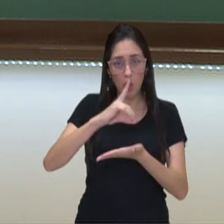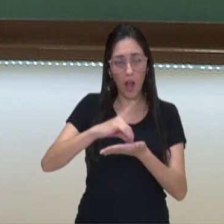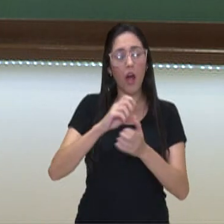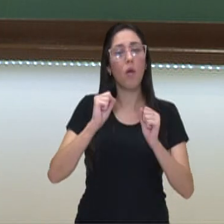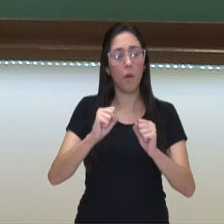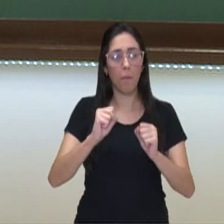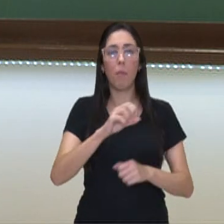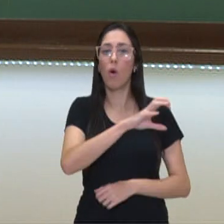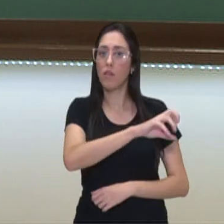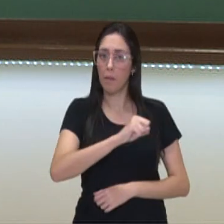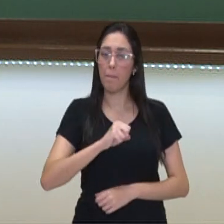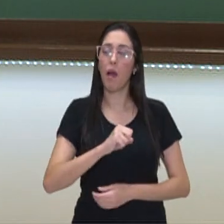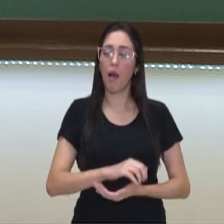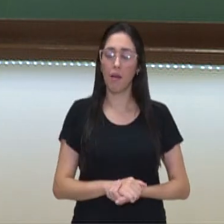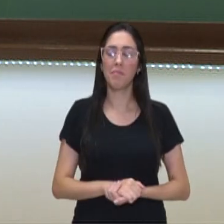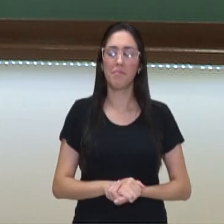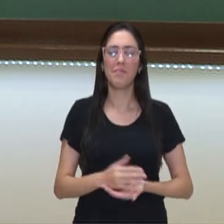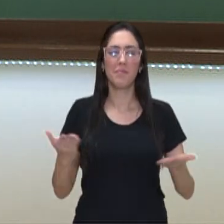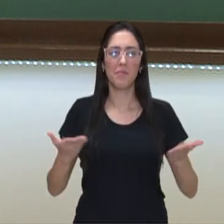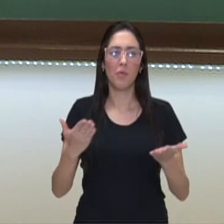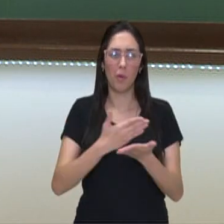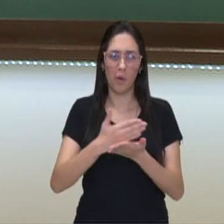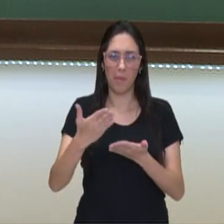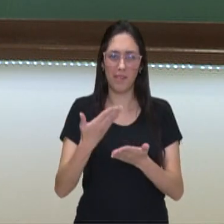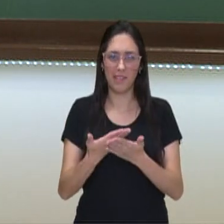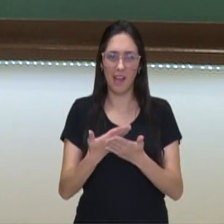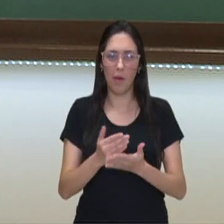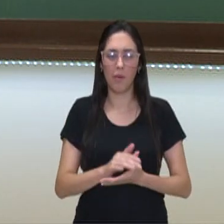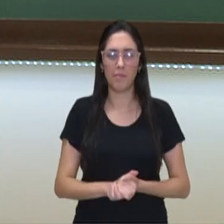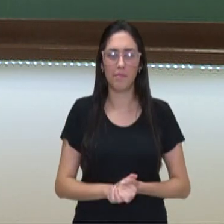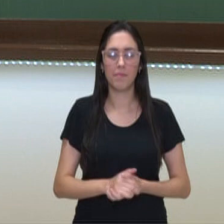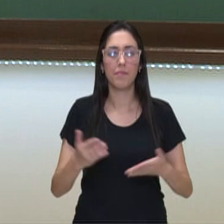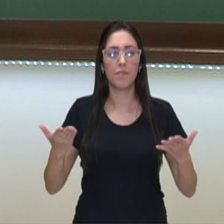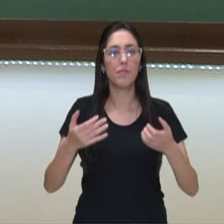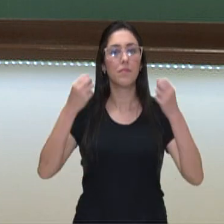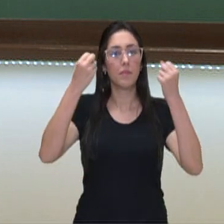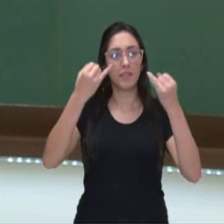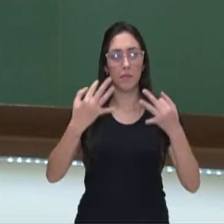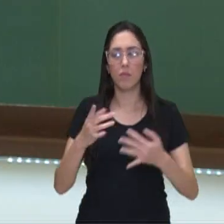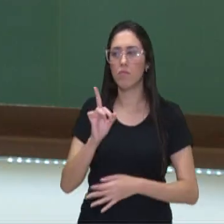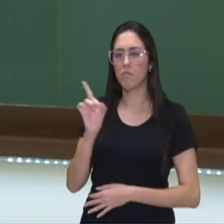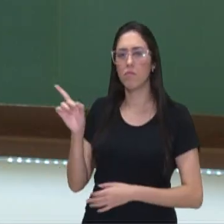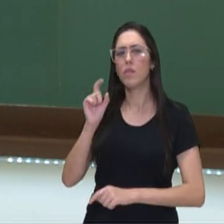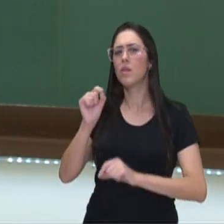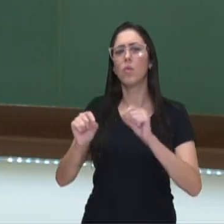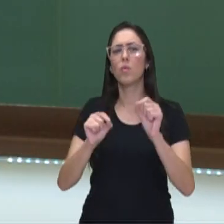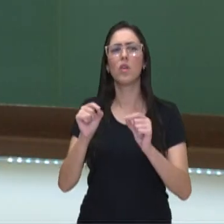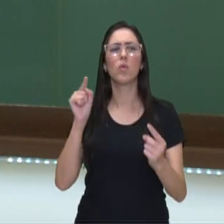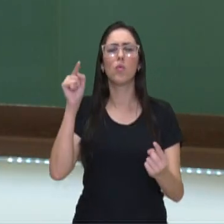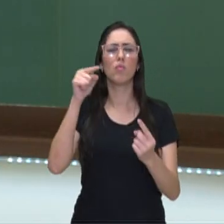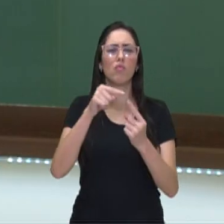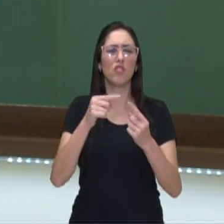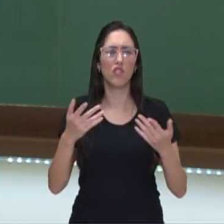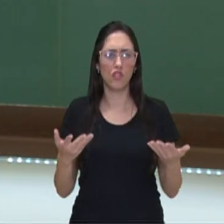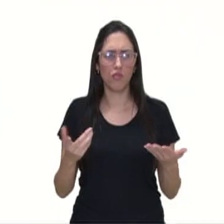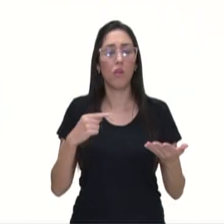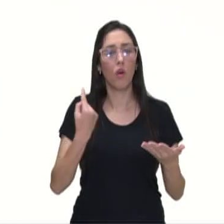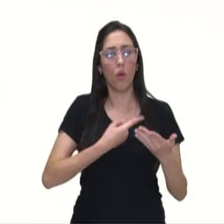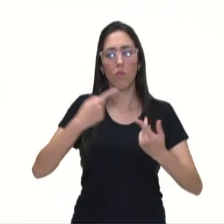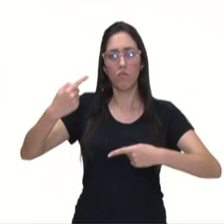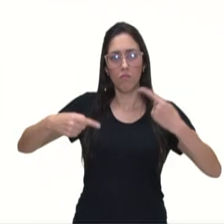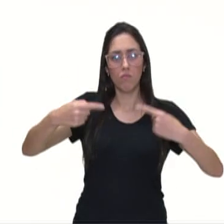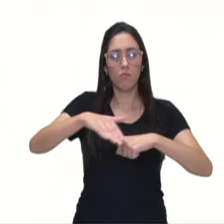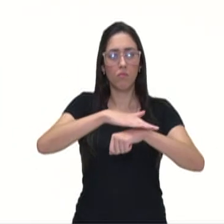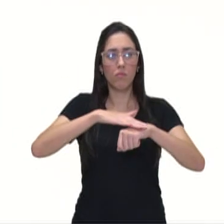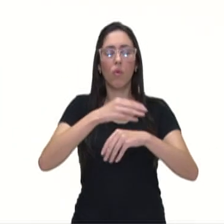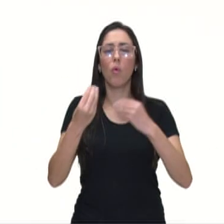você precisa. E vamos começar a nossa aula. Vamos falar um pouquinho sobre o objetivo desta aula, que é debater sobre a expansão